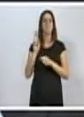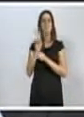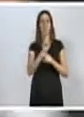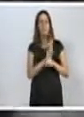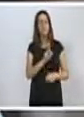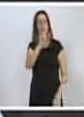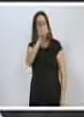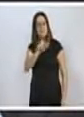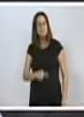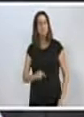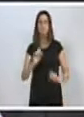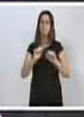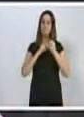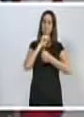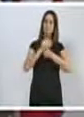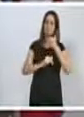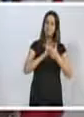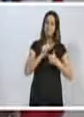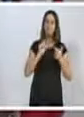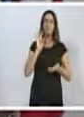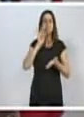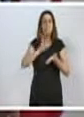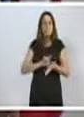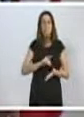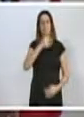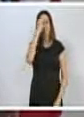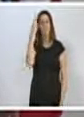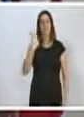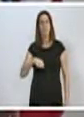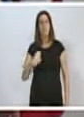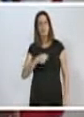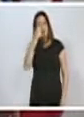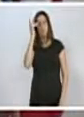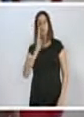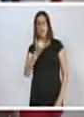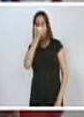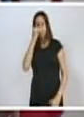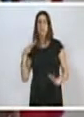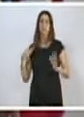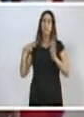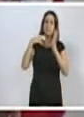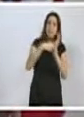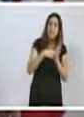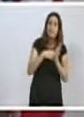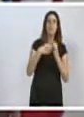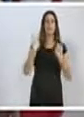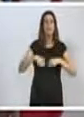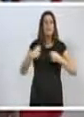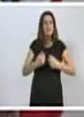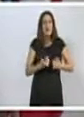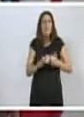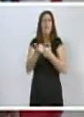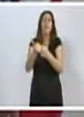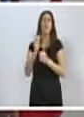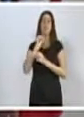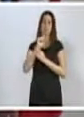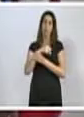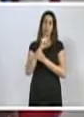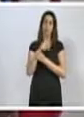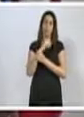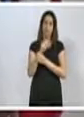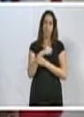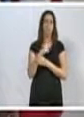ao trabalho, com as pessoas que realmente precisam, as pessoas acidentadas, pessoas que realmente precisam de alguém com maior